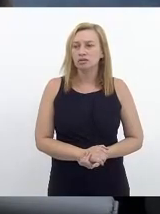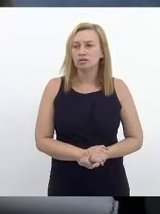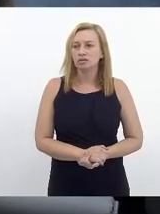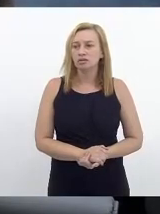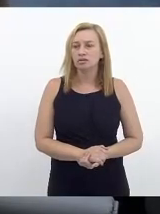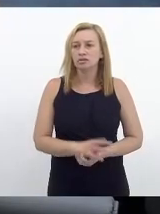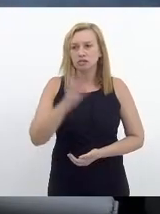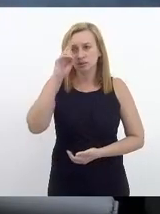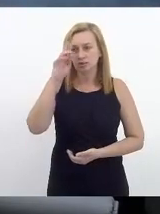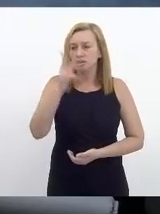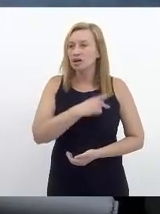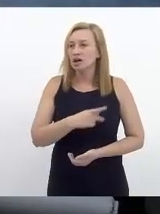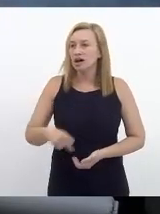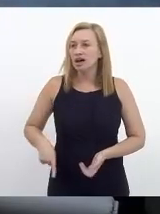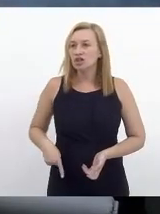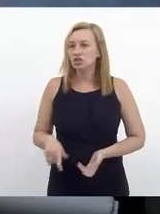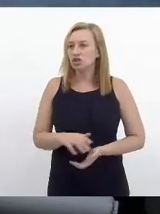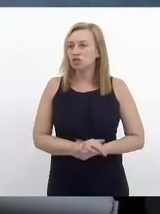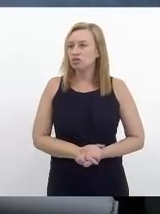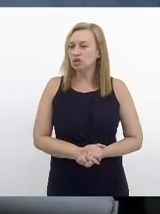Senhora presidente...